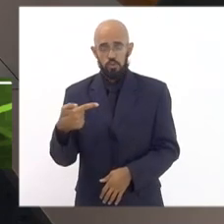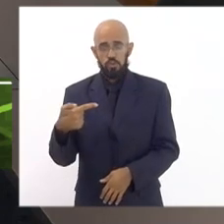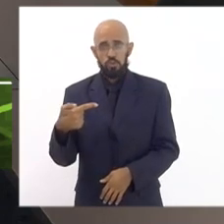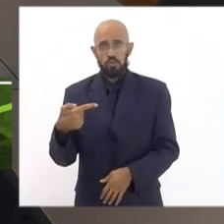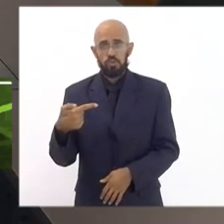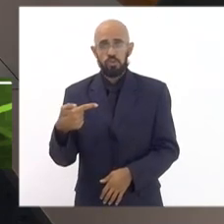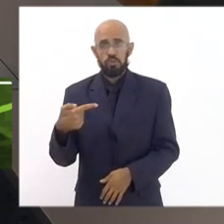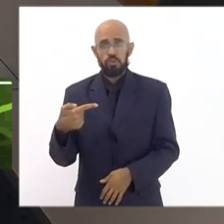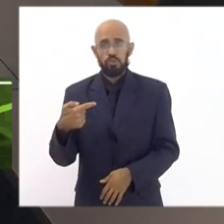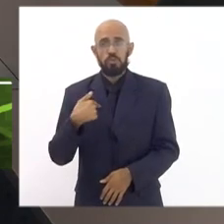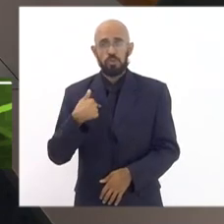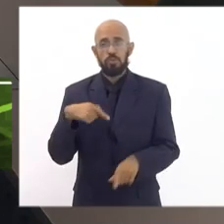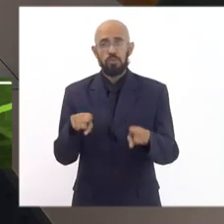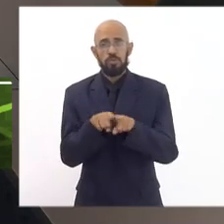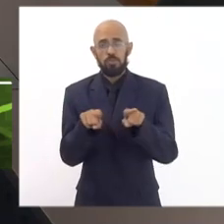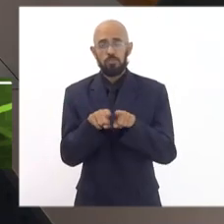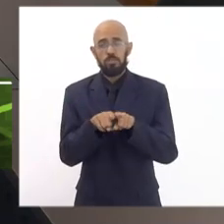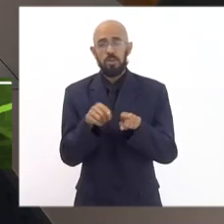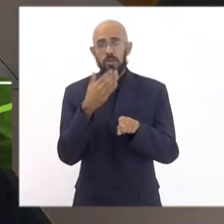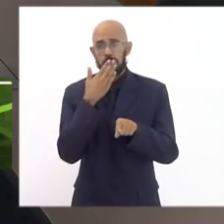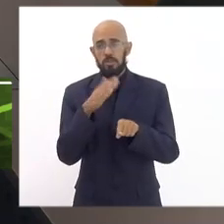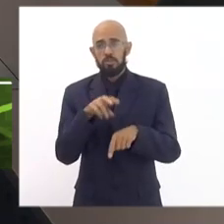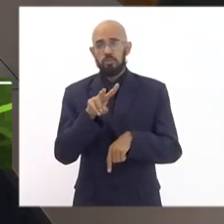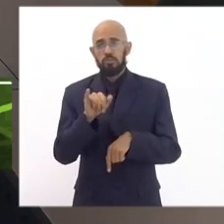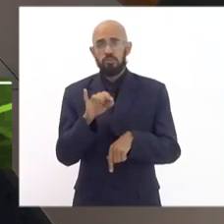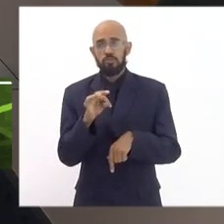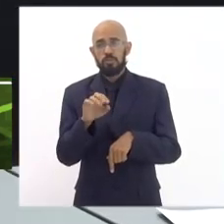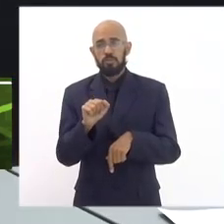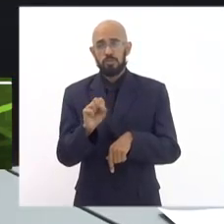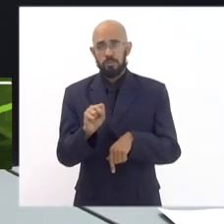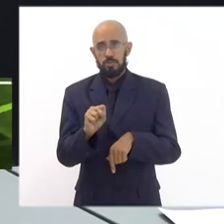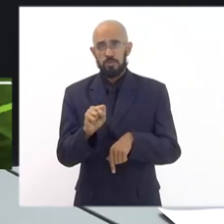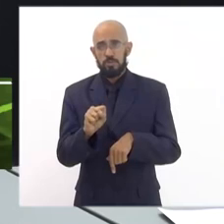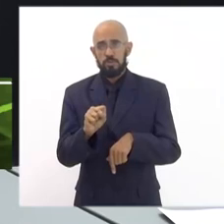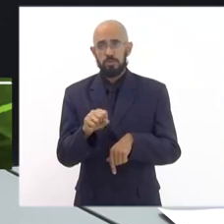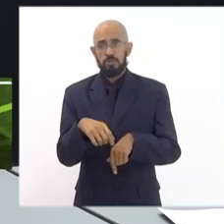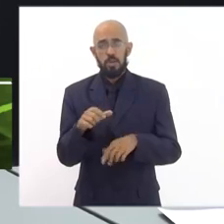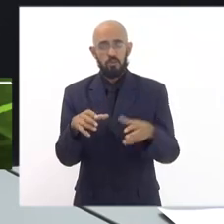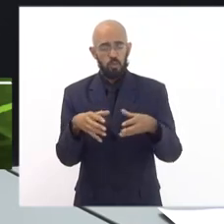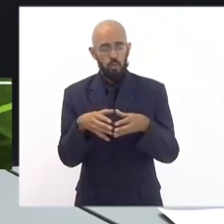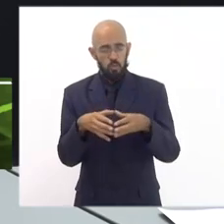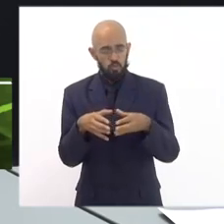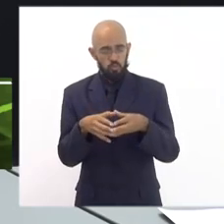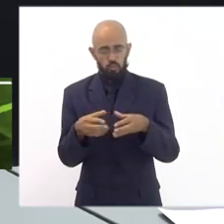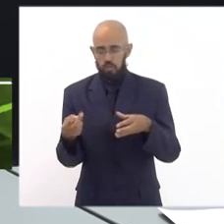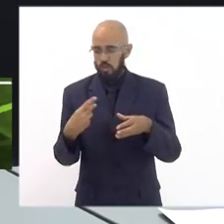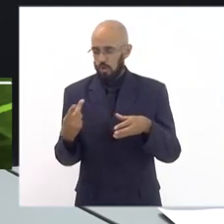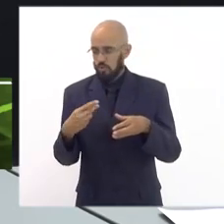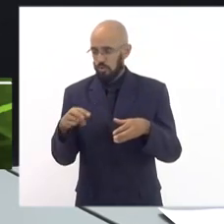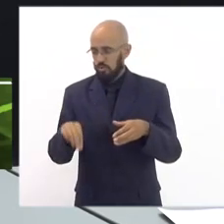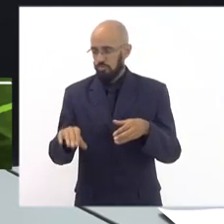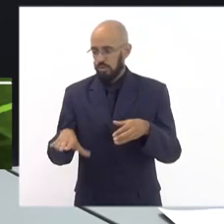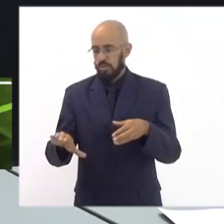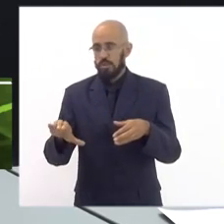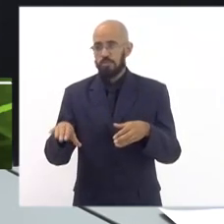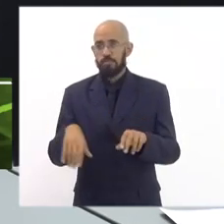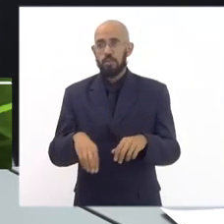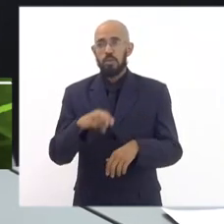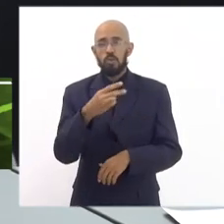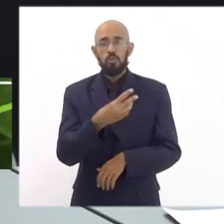No 27, eu também estou pedindo vista, então fica uma vista conjunta. Com o Mink. E o 31,